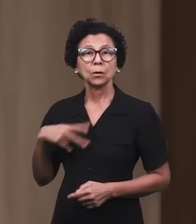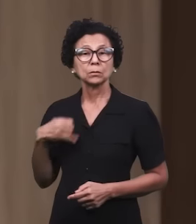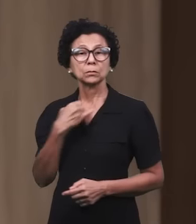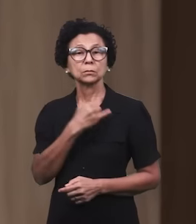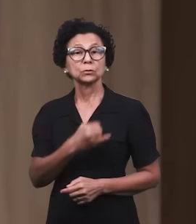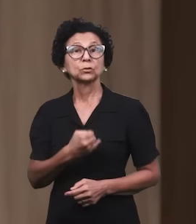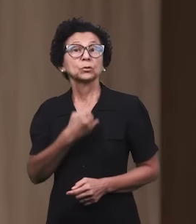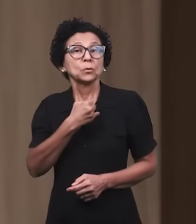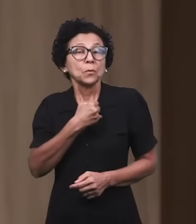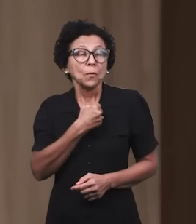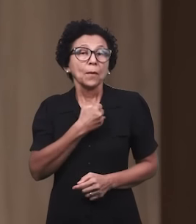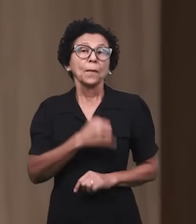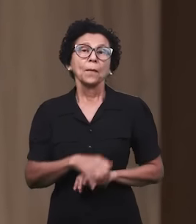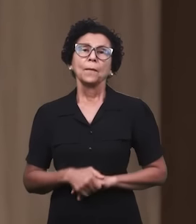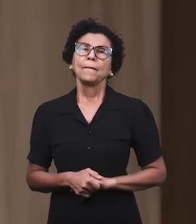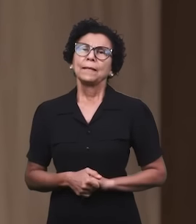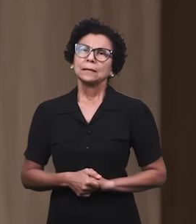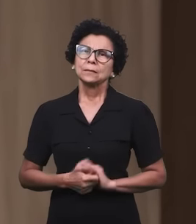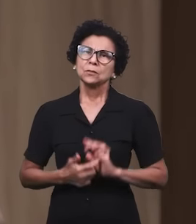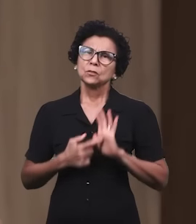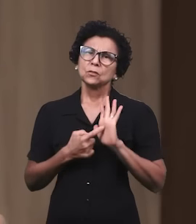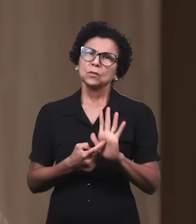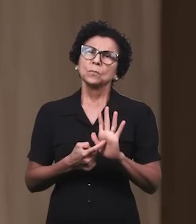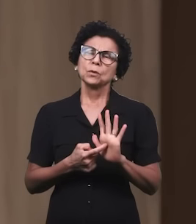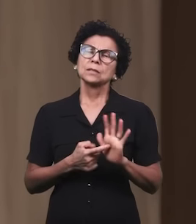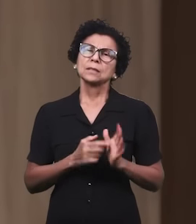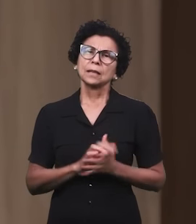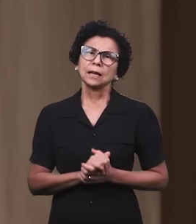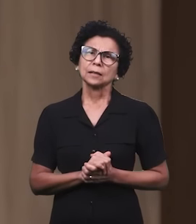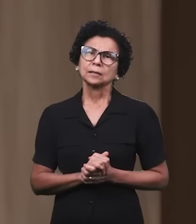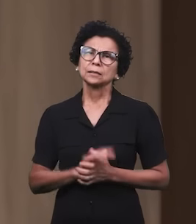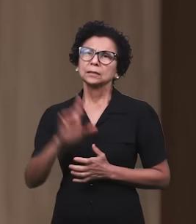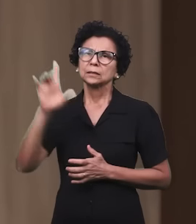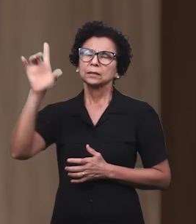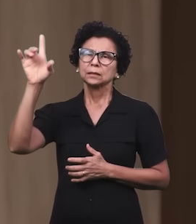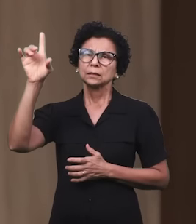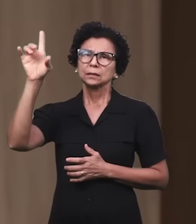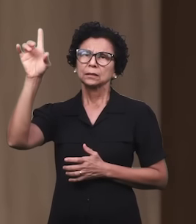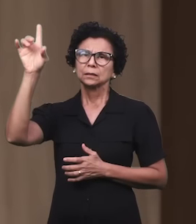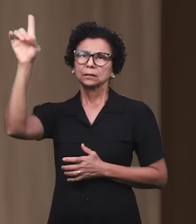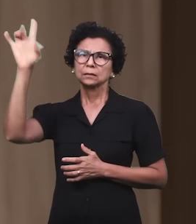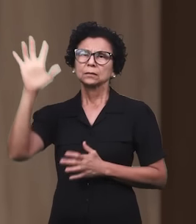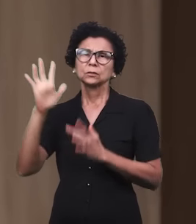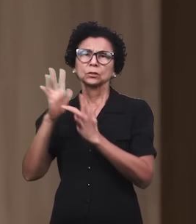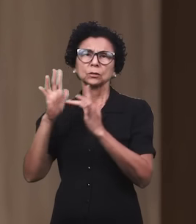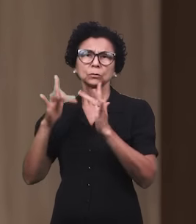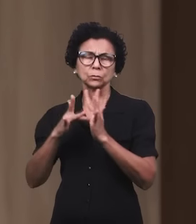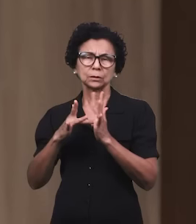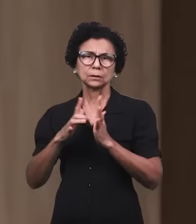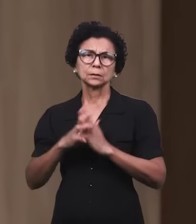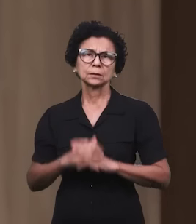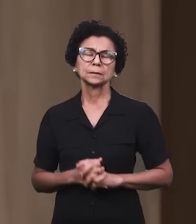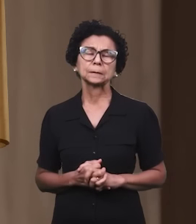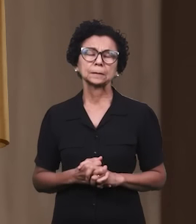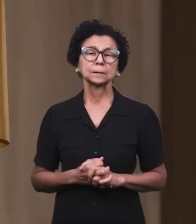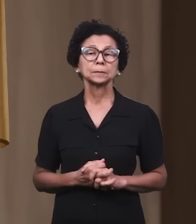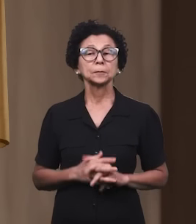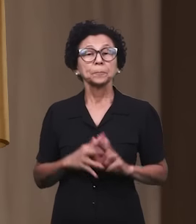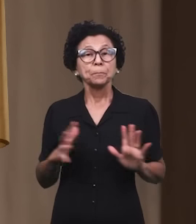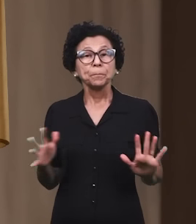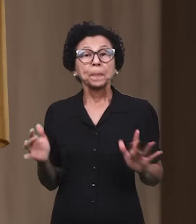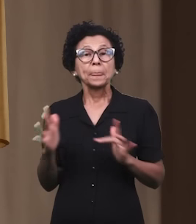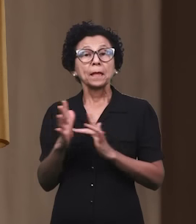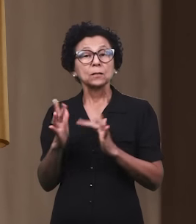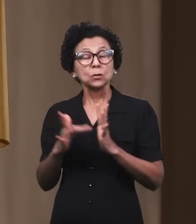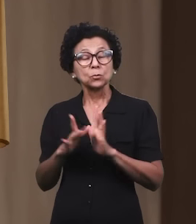João de demonstrar a divindade do Senhor Jesus. E em algumas passagens ele diz assim: Jesus,